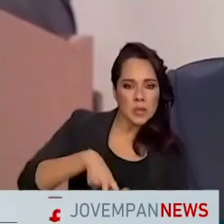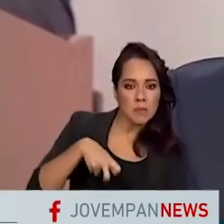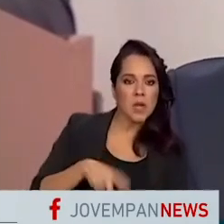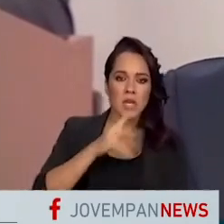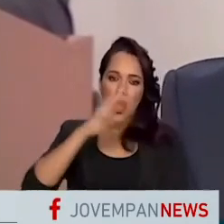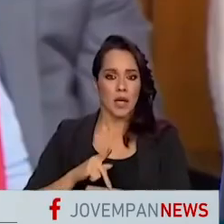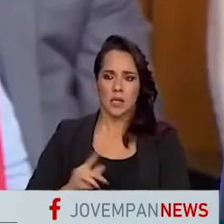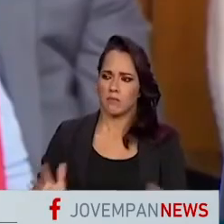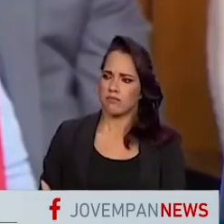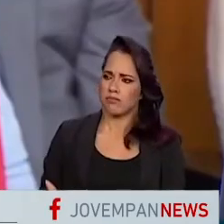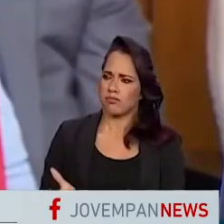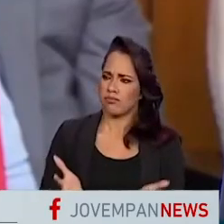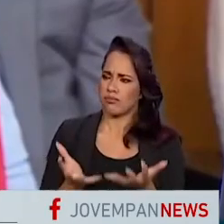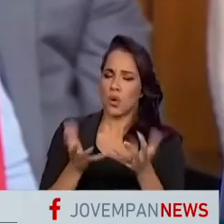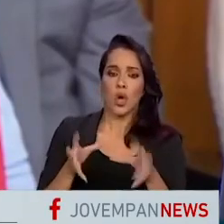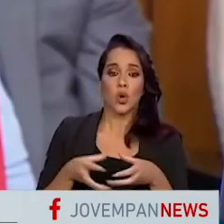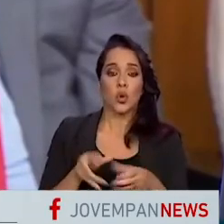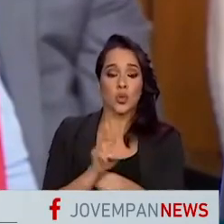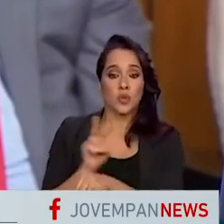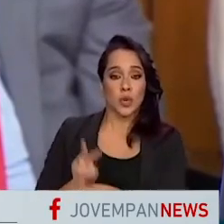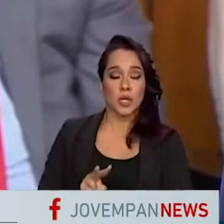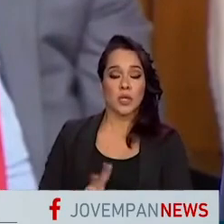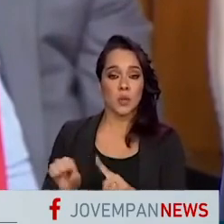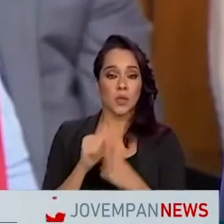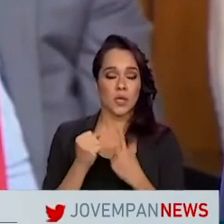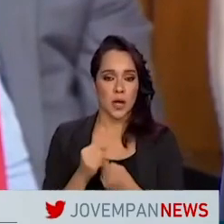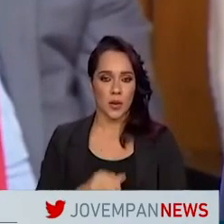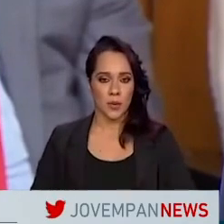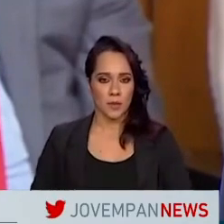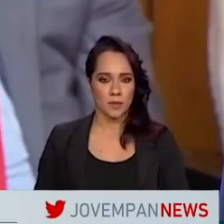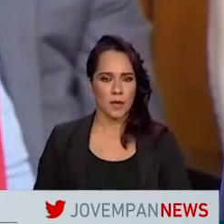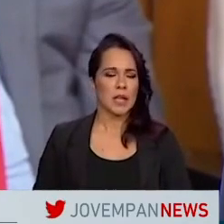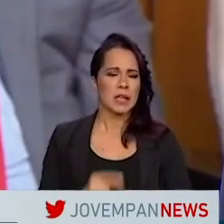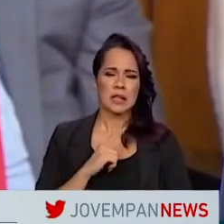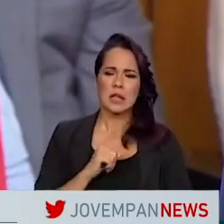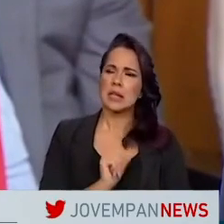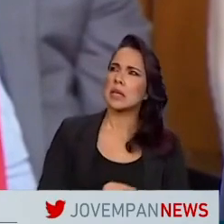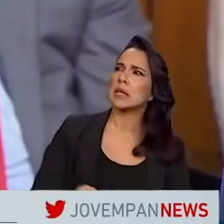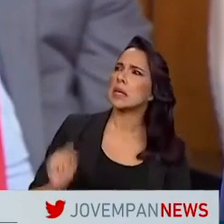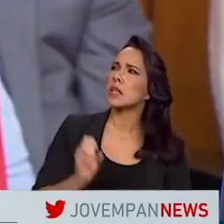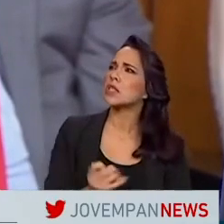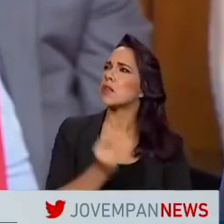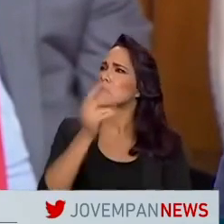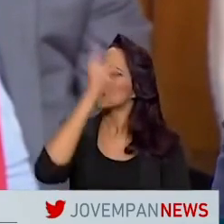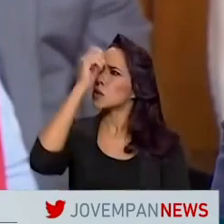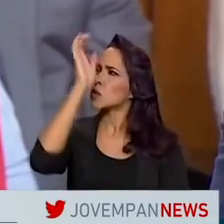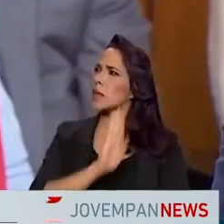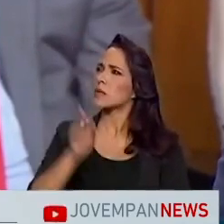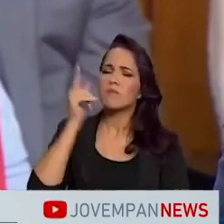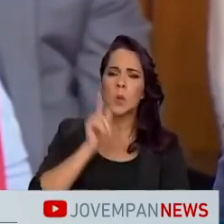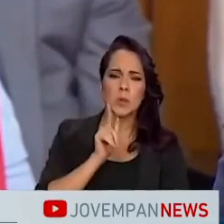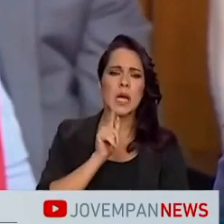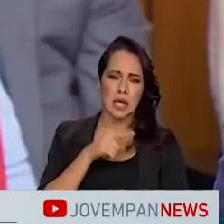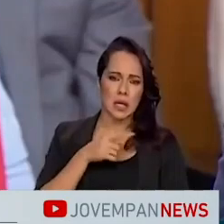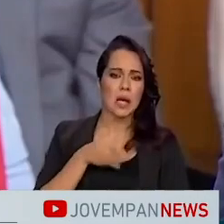nossa democracia. O governador de São Paulo, Tarcísio de Freitas, fez um apelo pela pacificação do país. Um país que